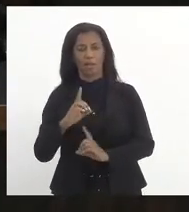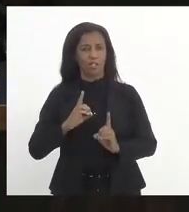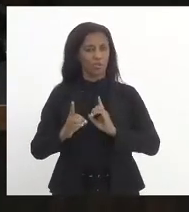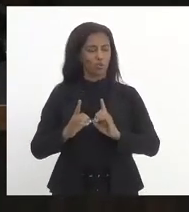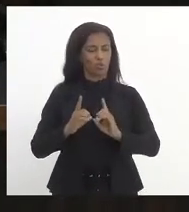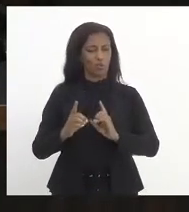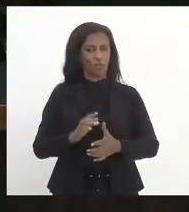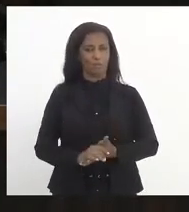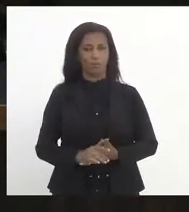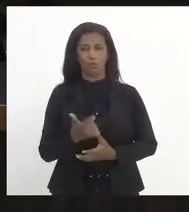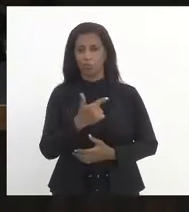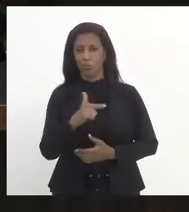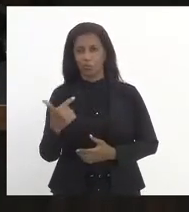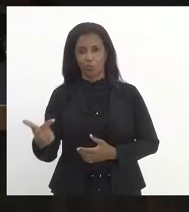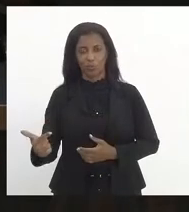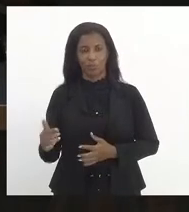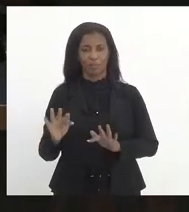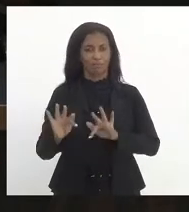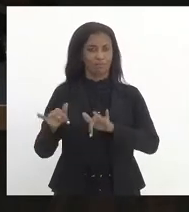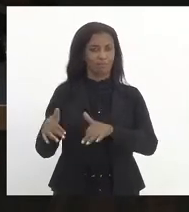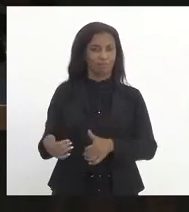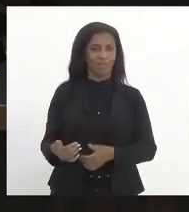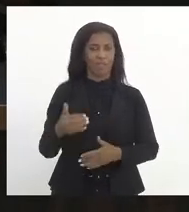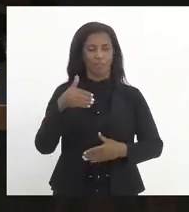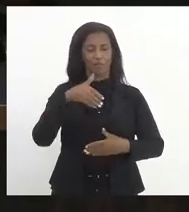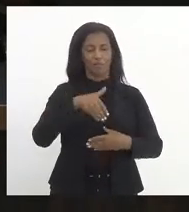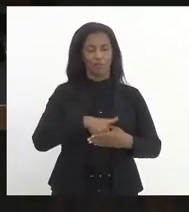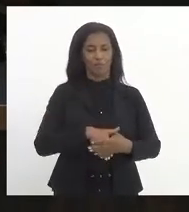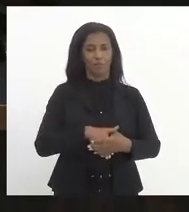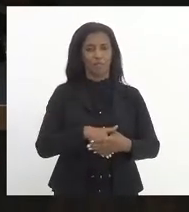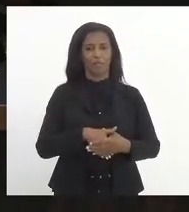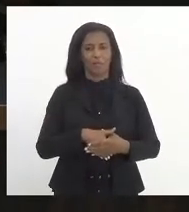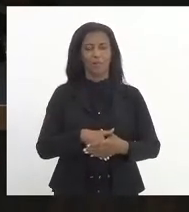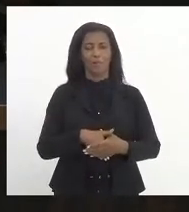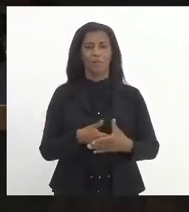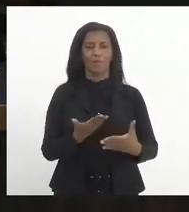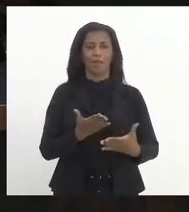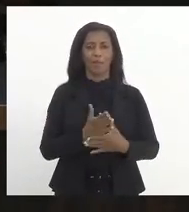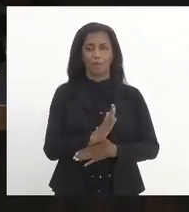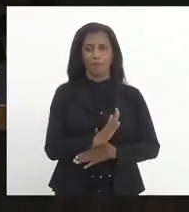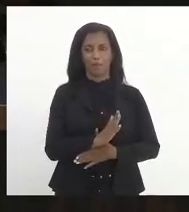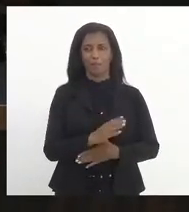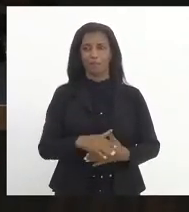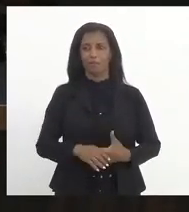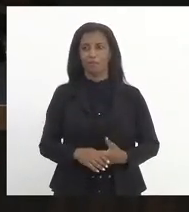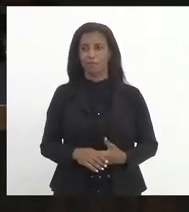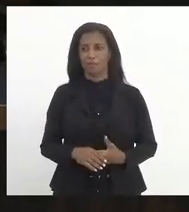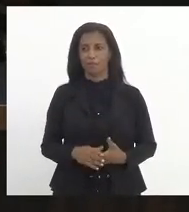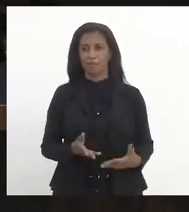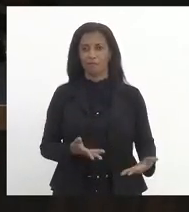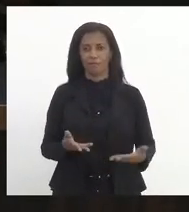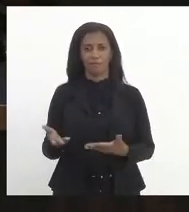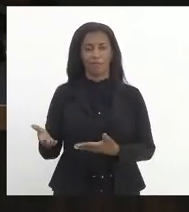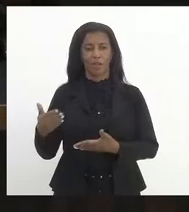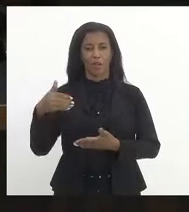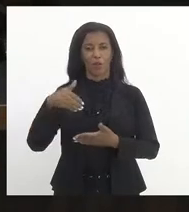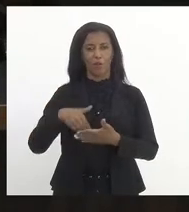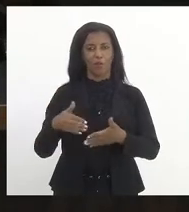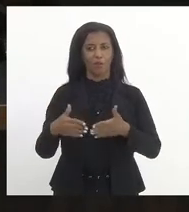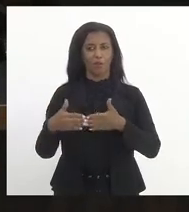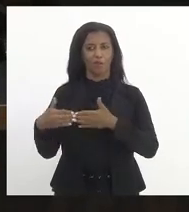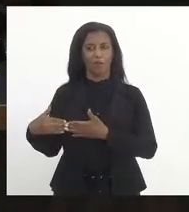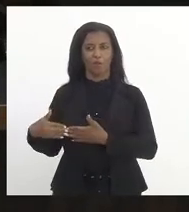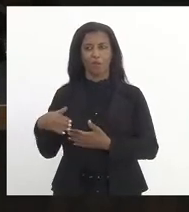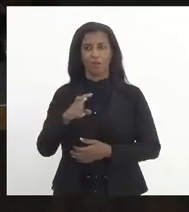discussão, não havendo quem queira discutir, encerrada a discussão. Em votação, se os que aprovam permaneçam como estão, aprovado. Vai à promulgação com voto pela abstenção